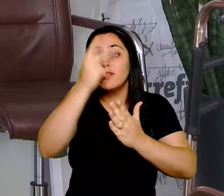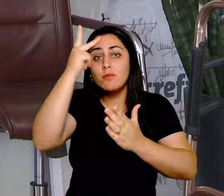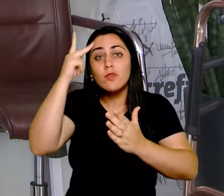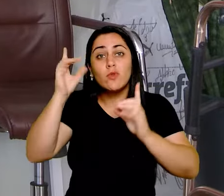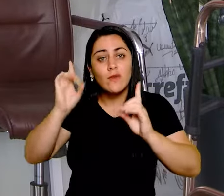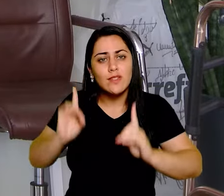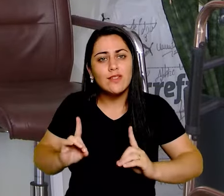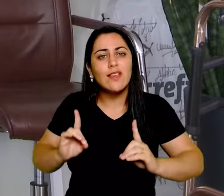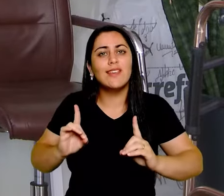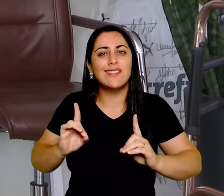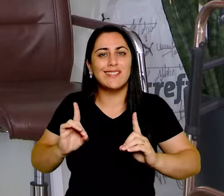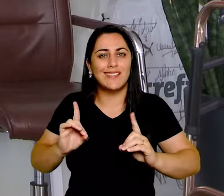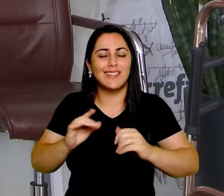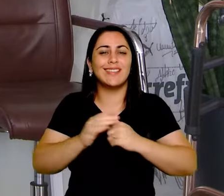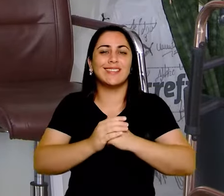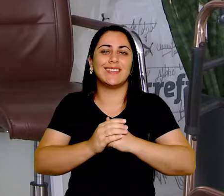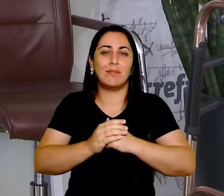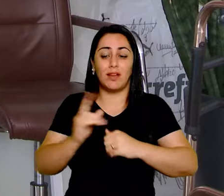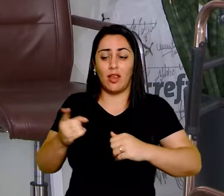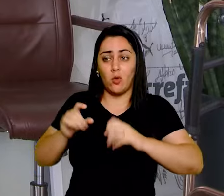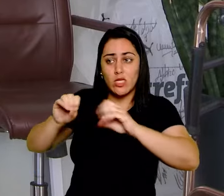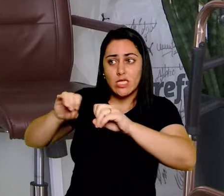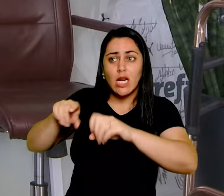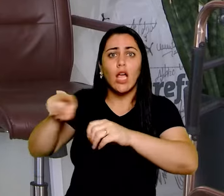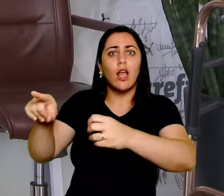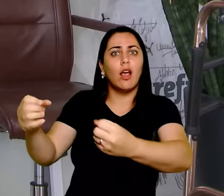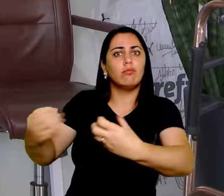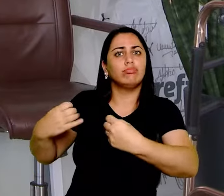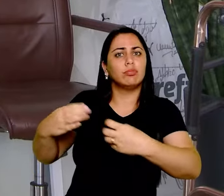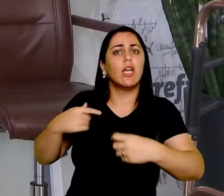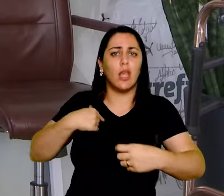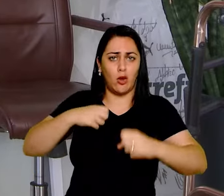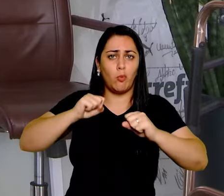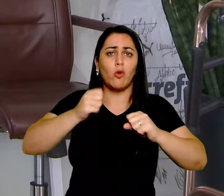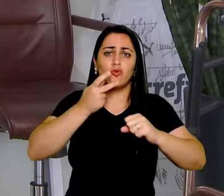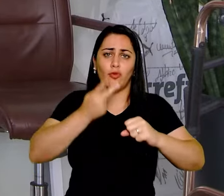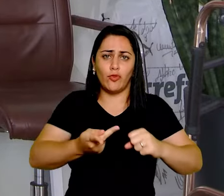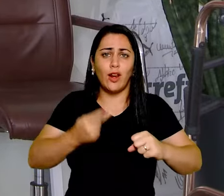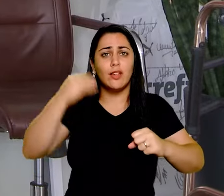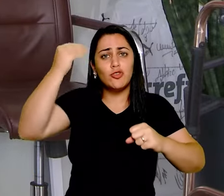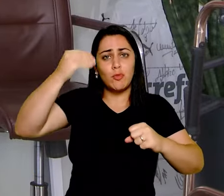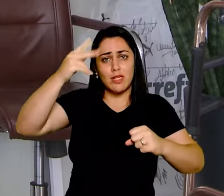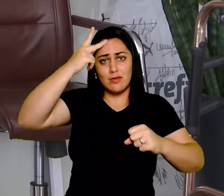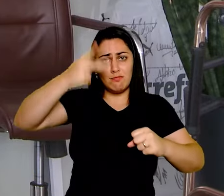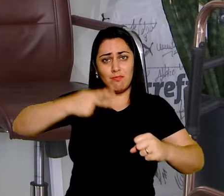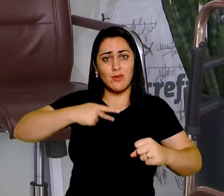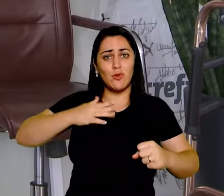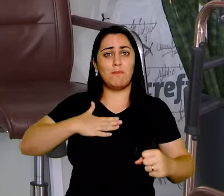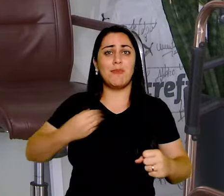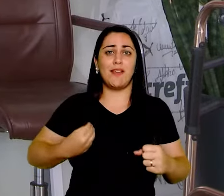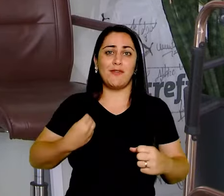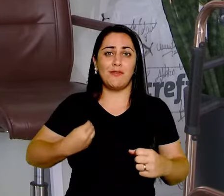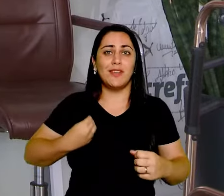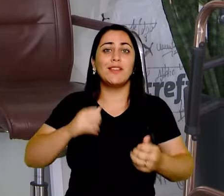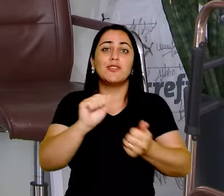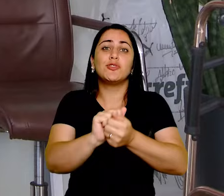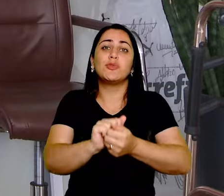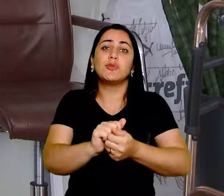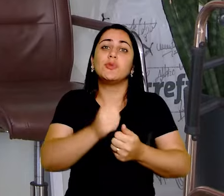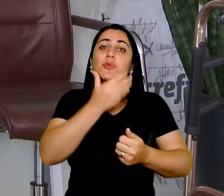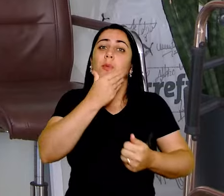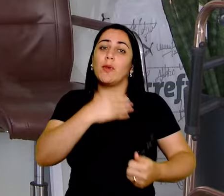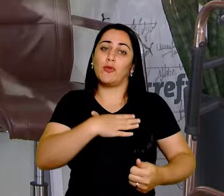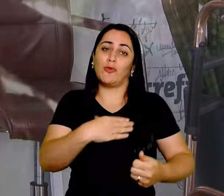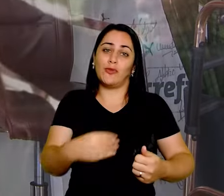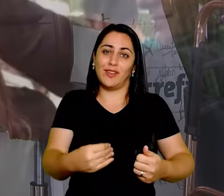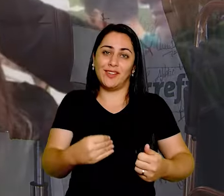com eles do que nós ensinamos. E eu posso dizer isso por experiência própria da minha vida, da minha convivência